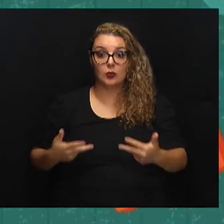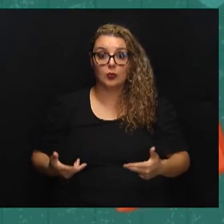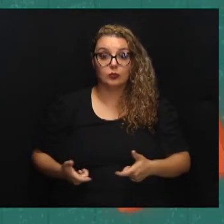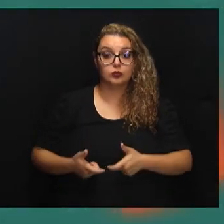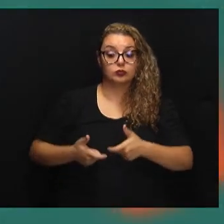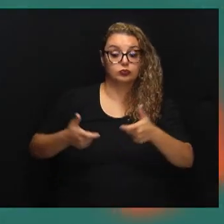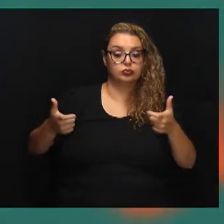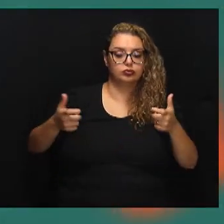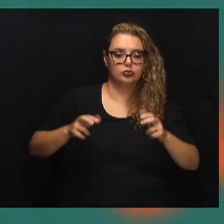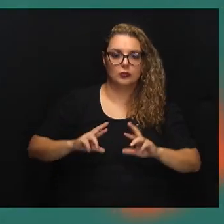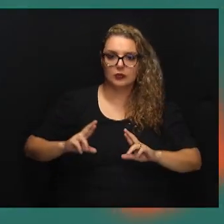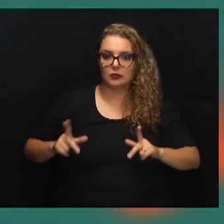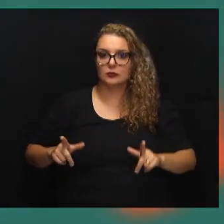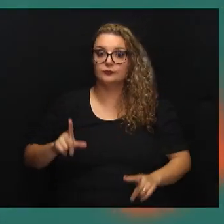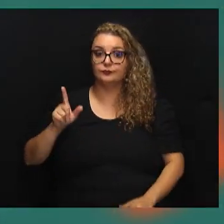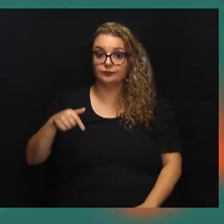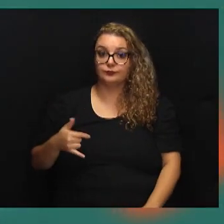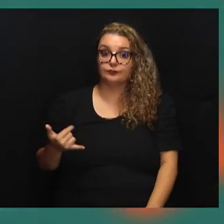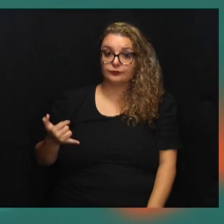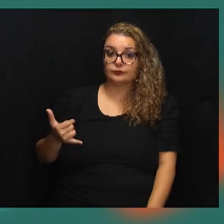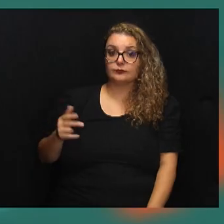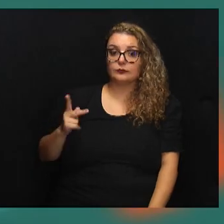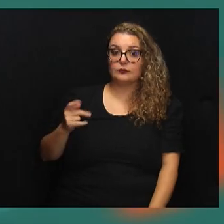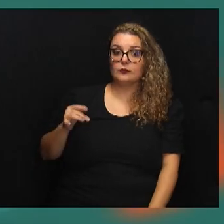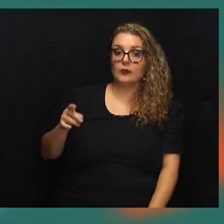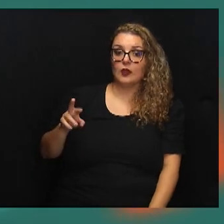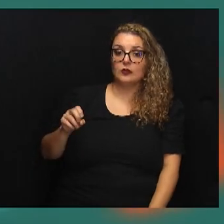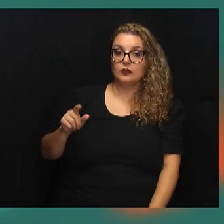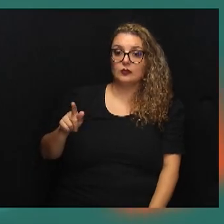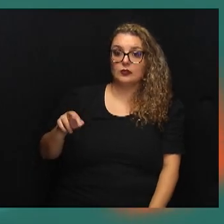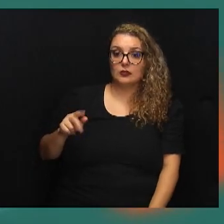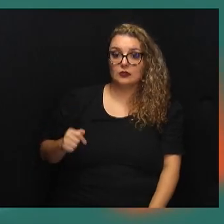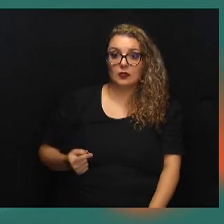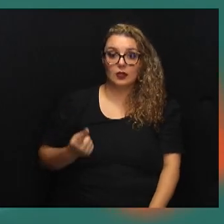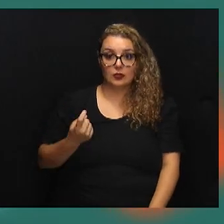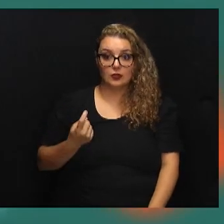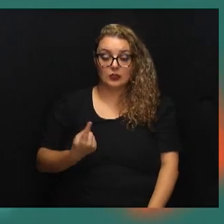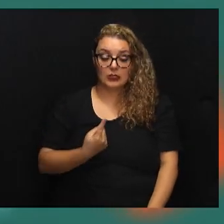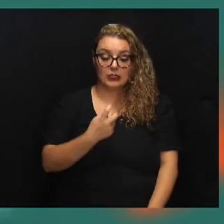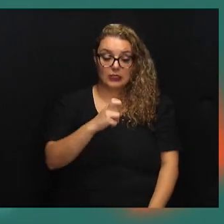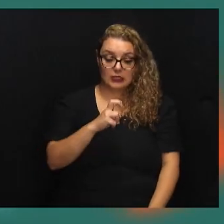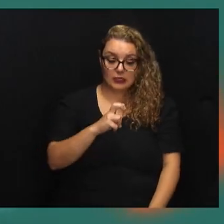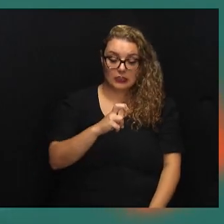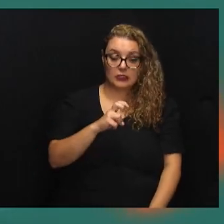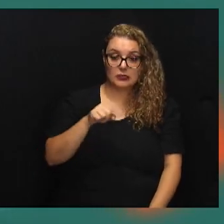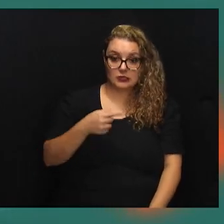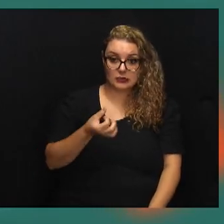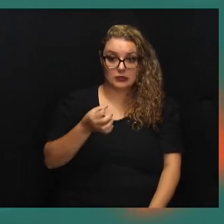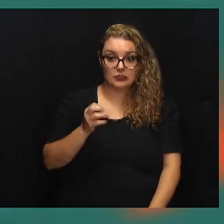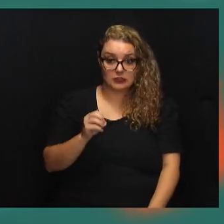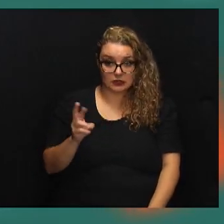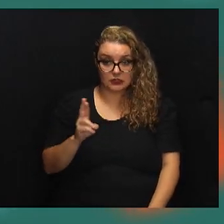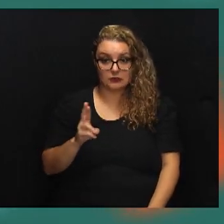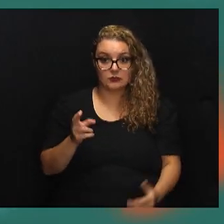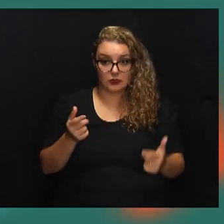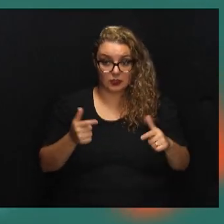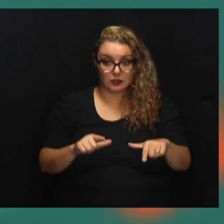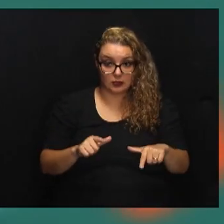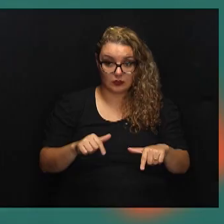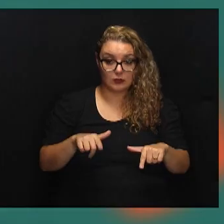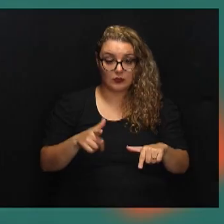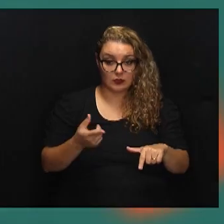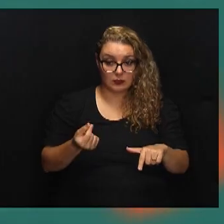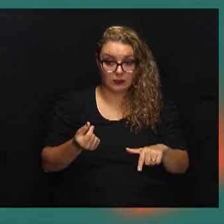maior diferença foi uma caneta hidrográfica. O mesmo item custava R$ 15,60 no estabelecimento mais